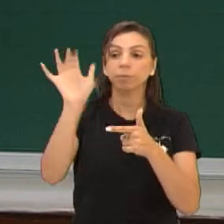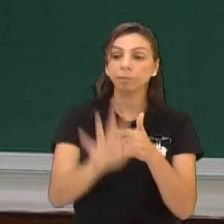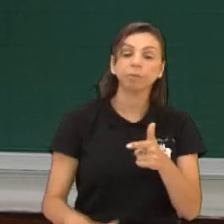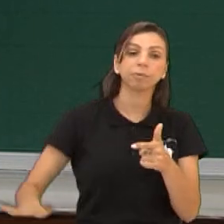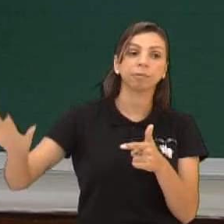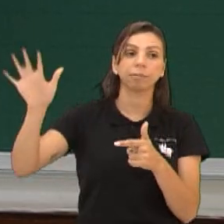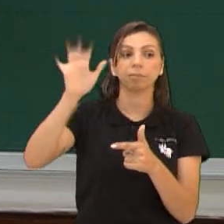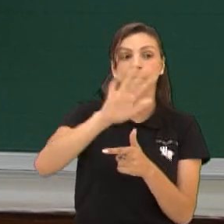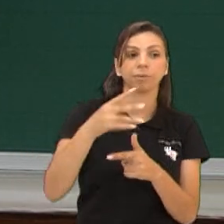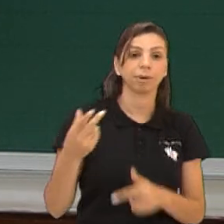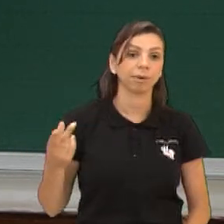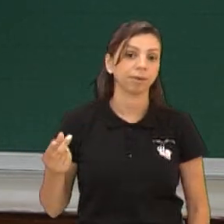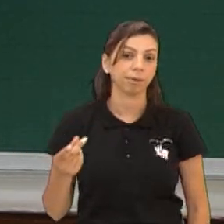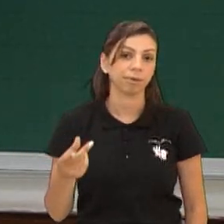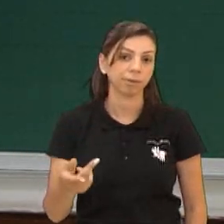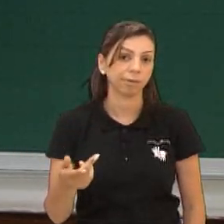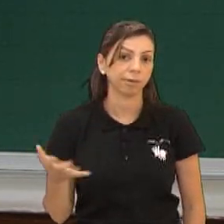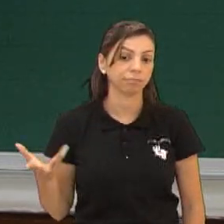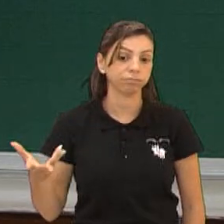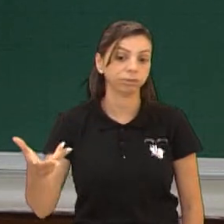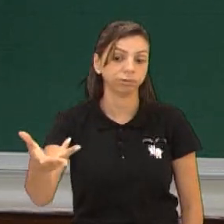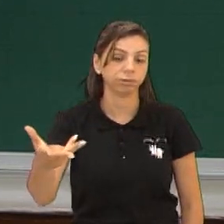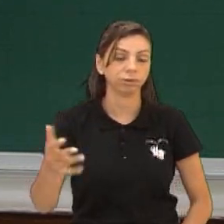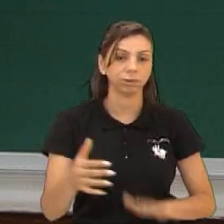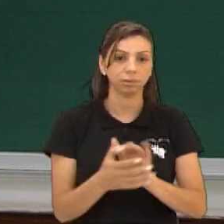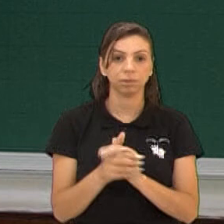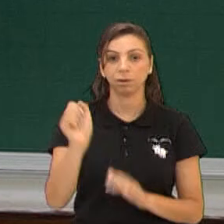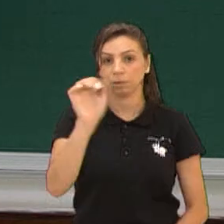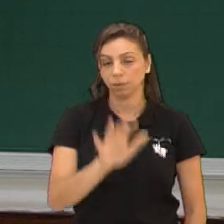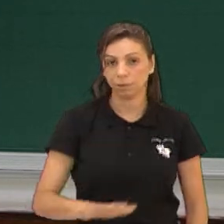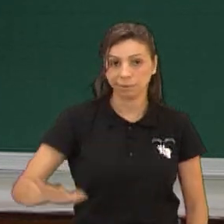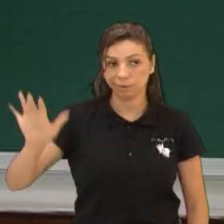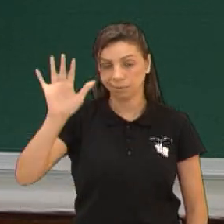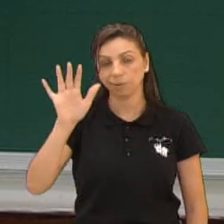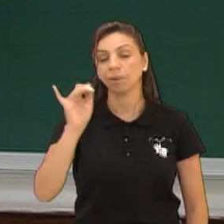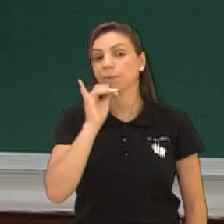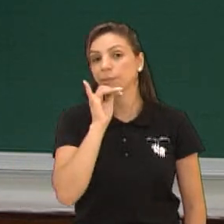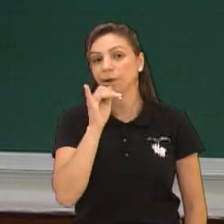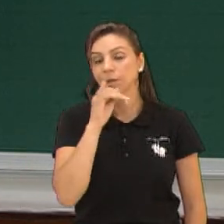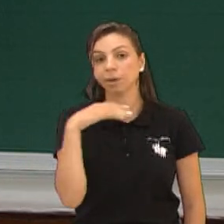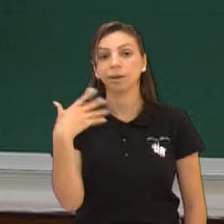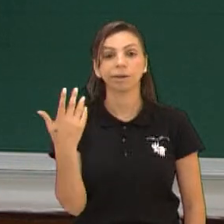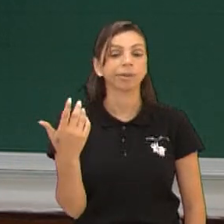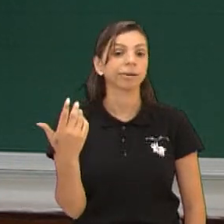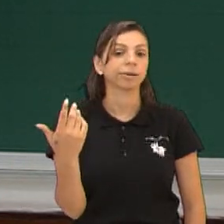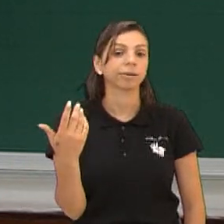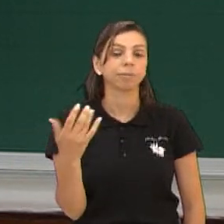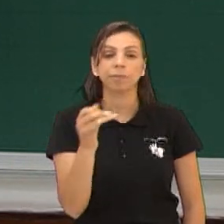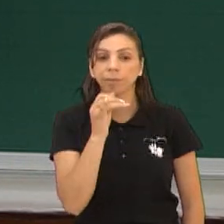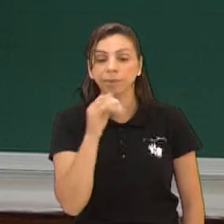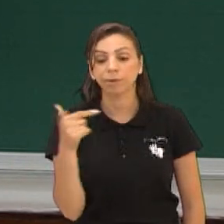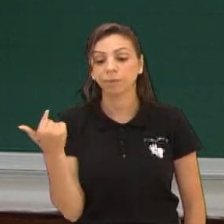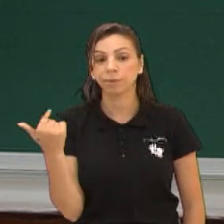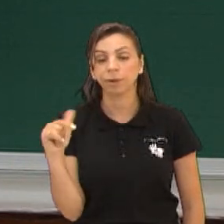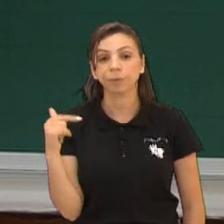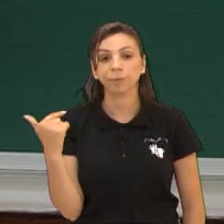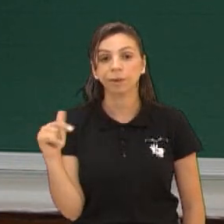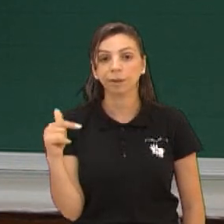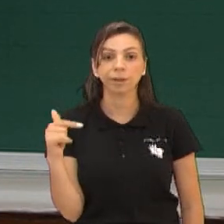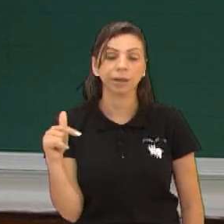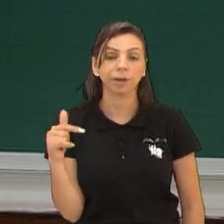apressada a generalização apressada e quando eu ainda não tenho condições